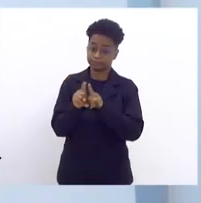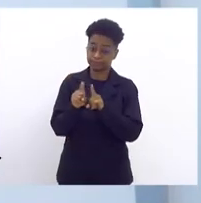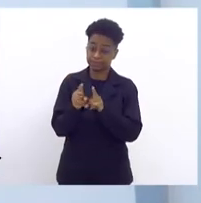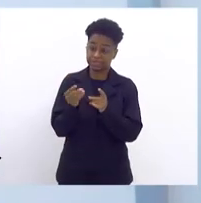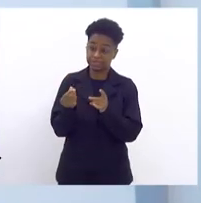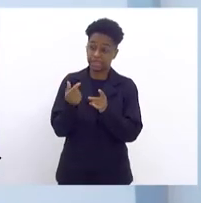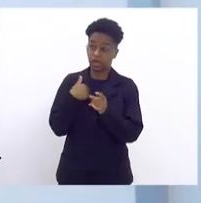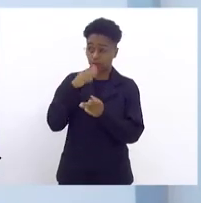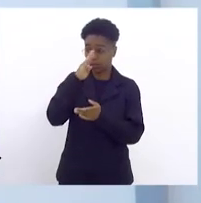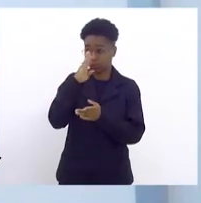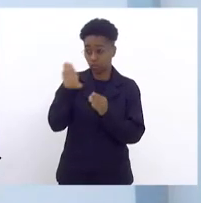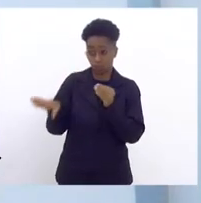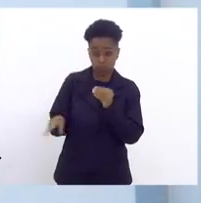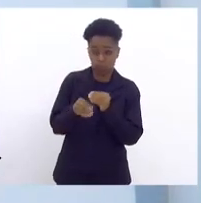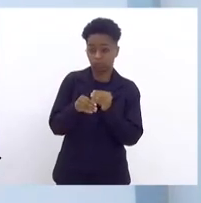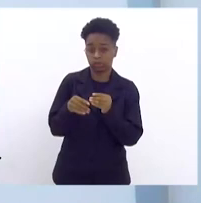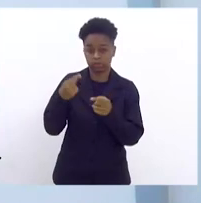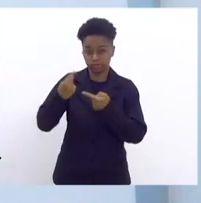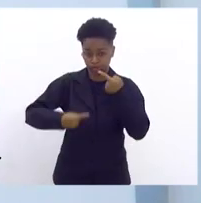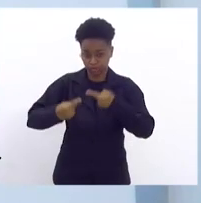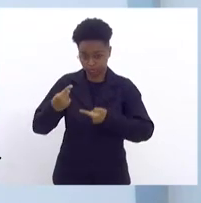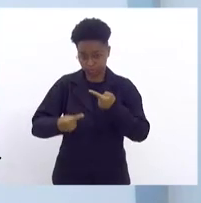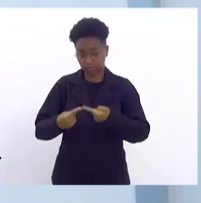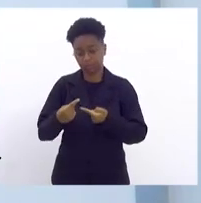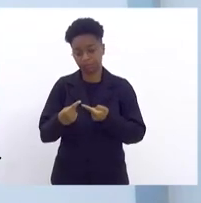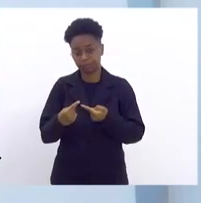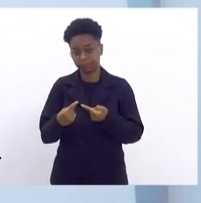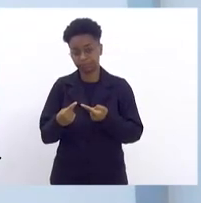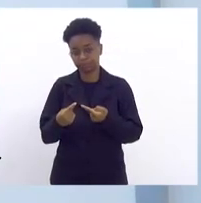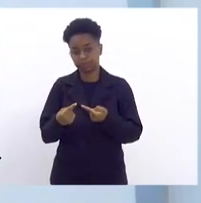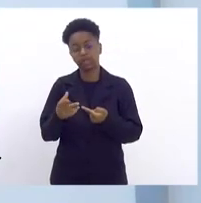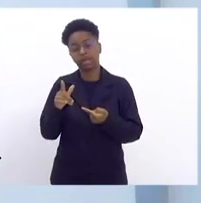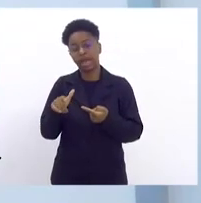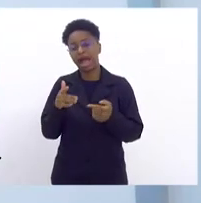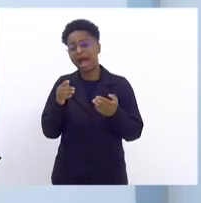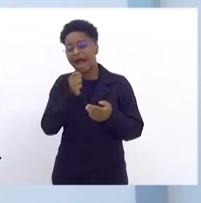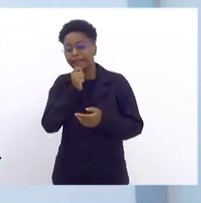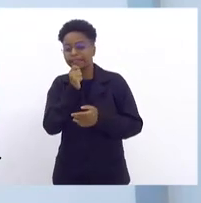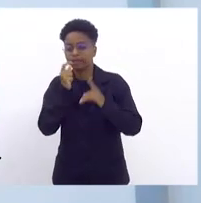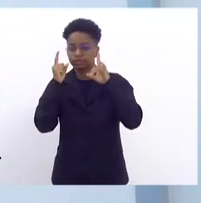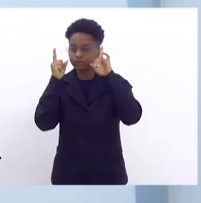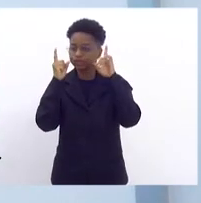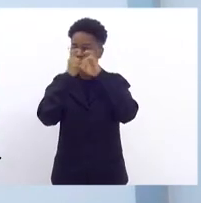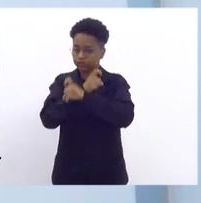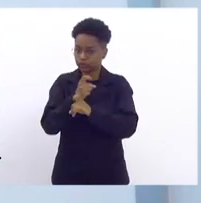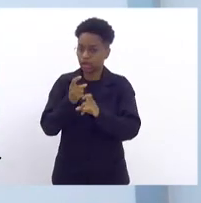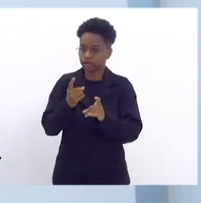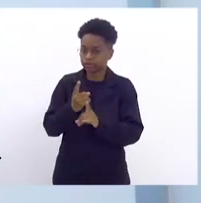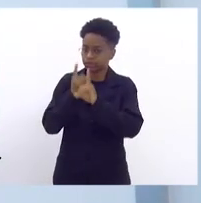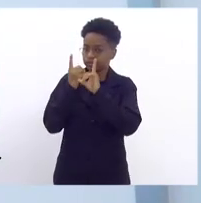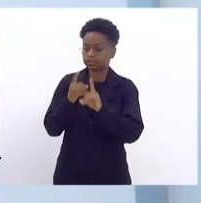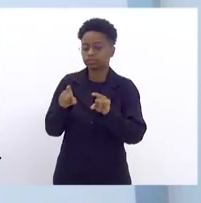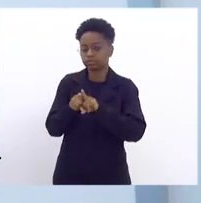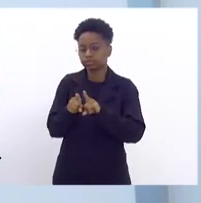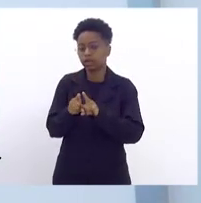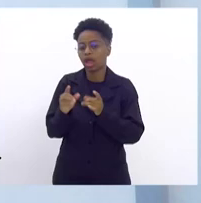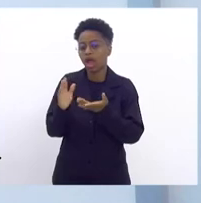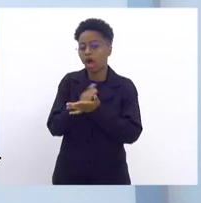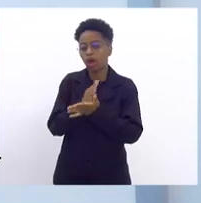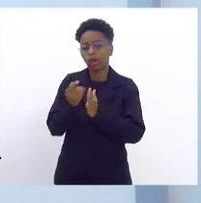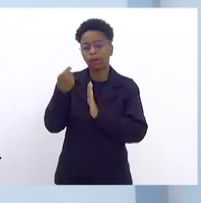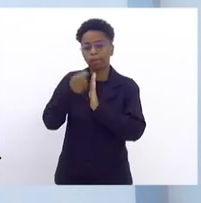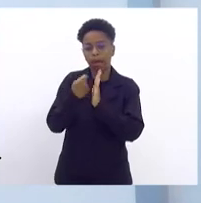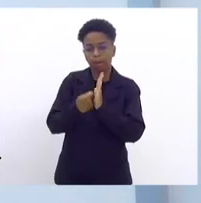eu acrescento as discussões algo que a gente venda muita dificuldade É algumas exigências